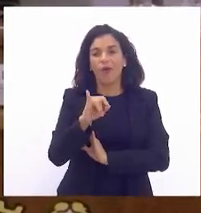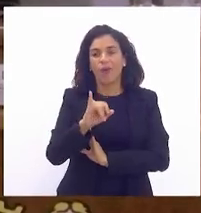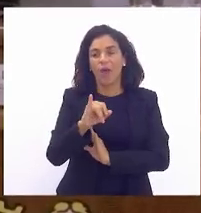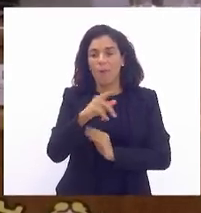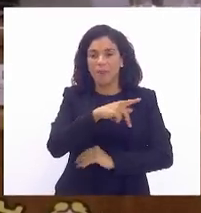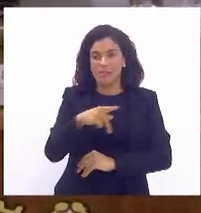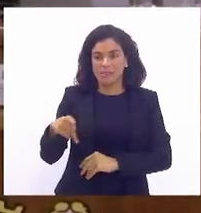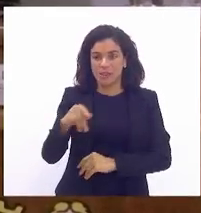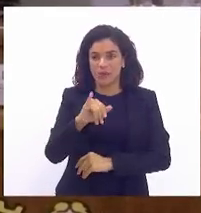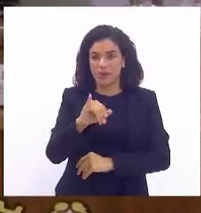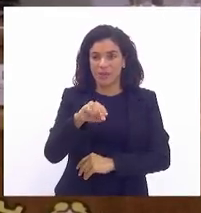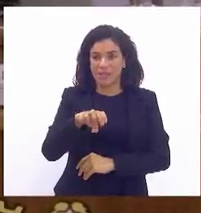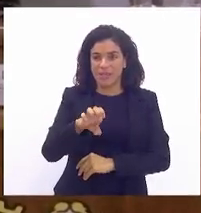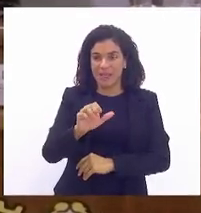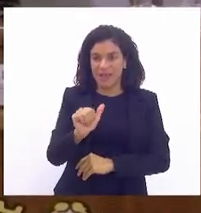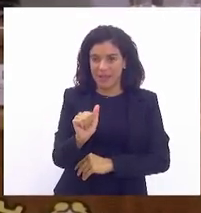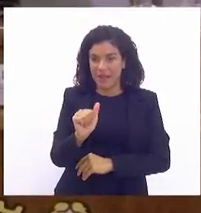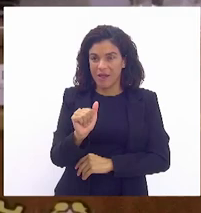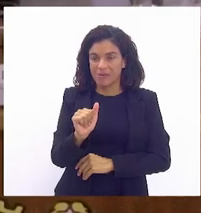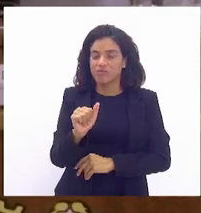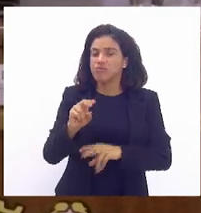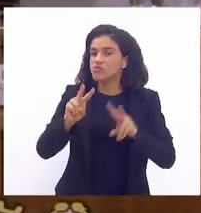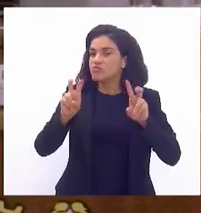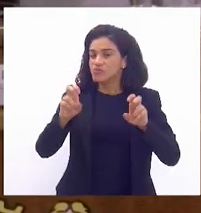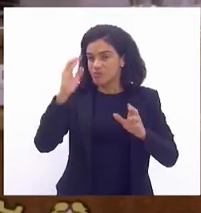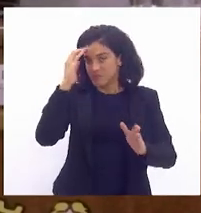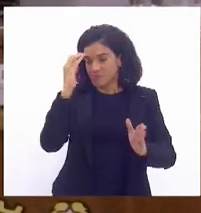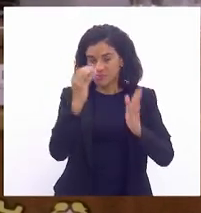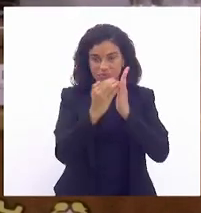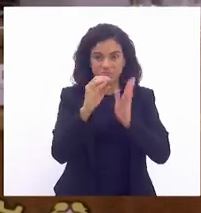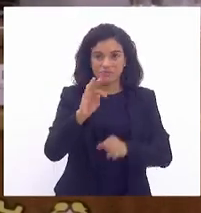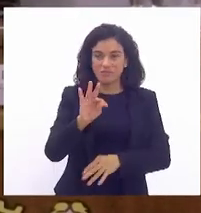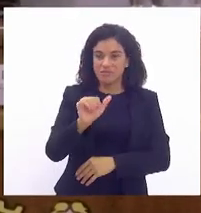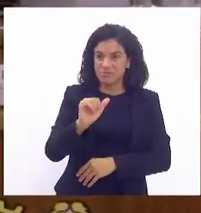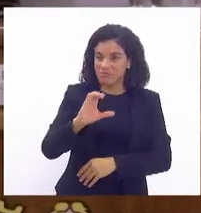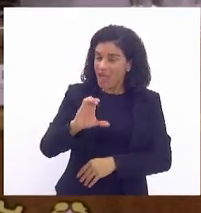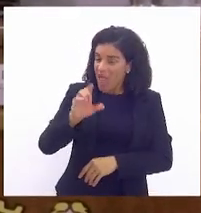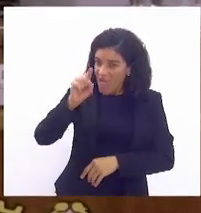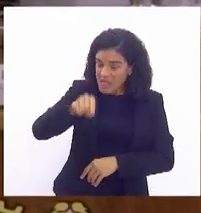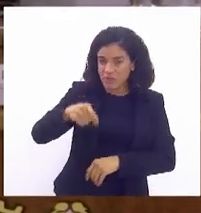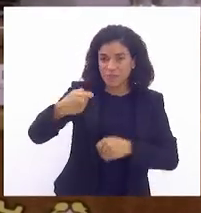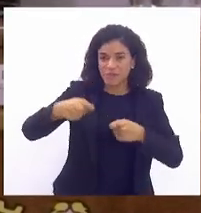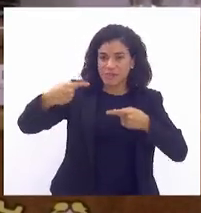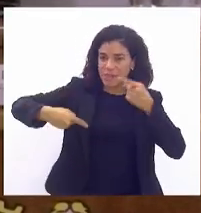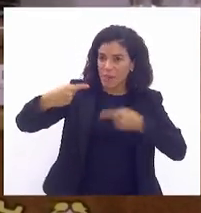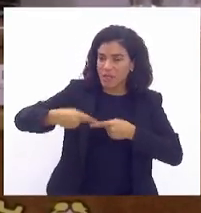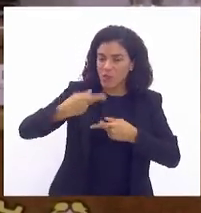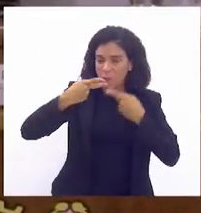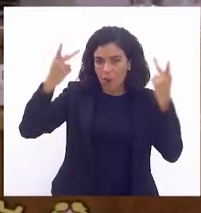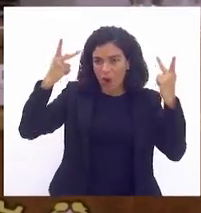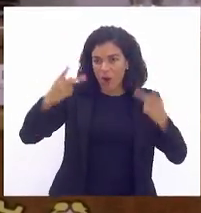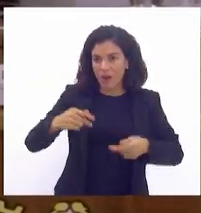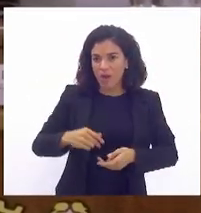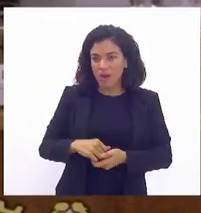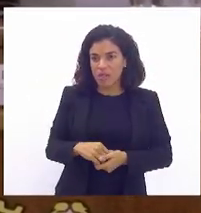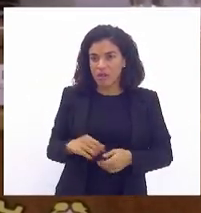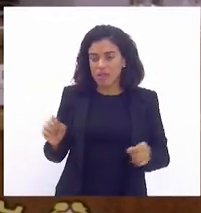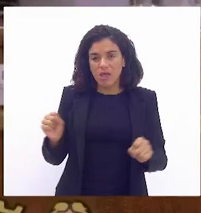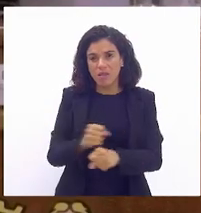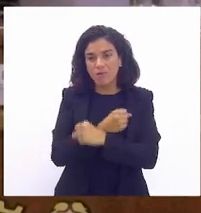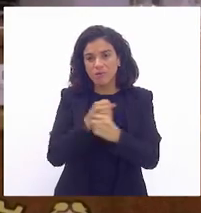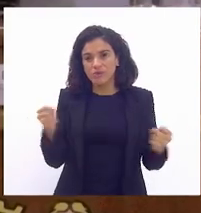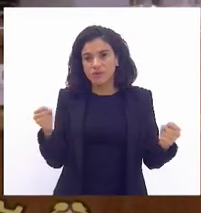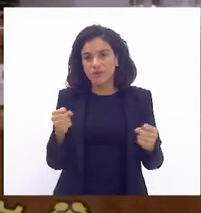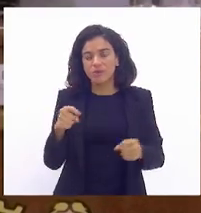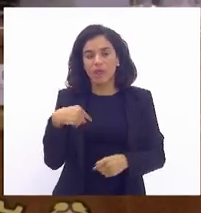INEA, do cumprimento do TAC. Isso tem que ser debatido aqui, porra. Não é possível que a